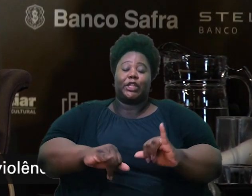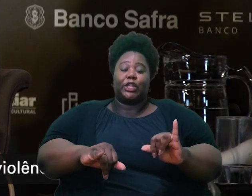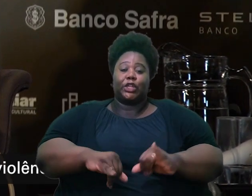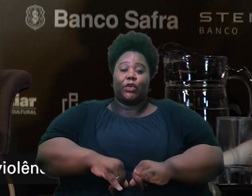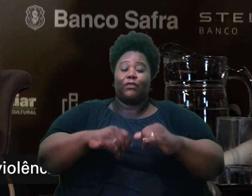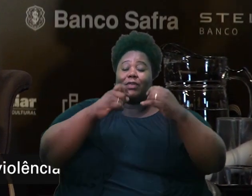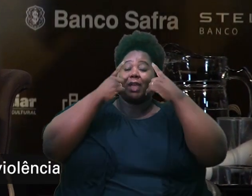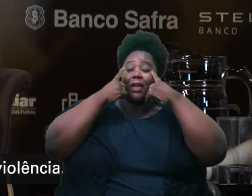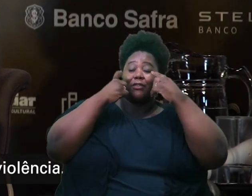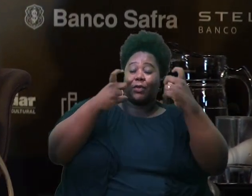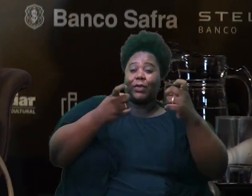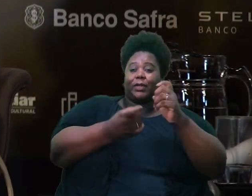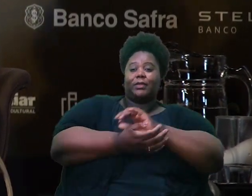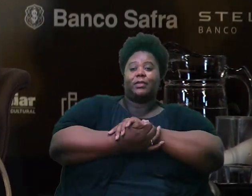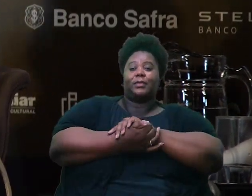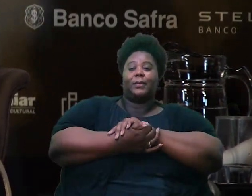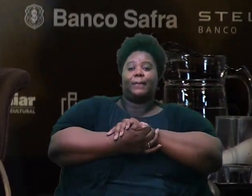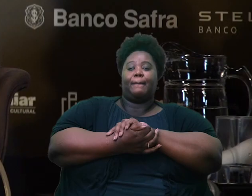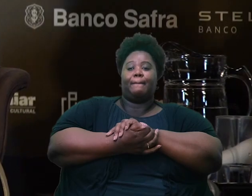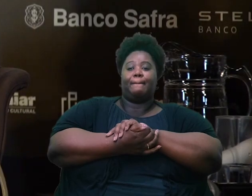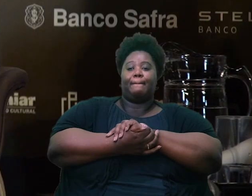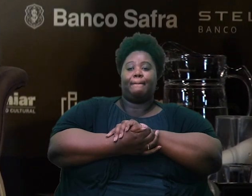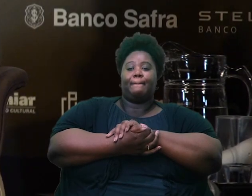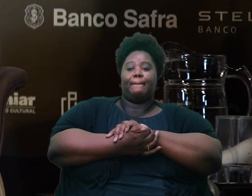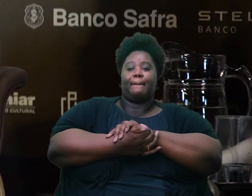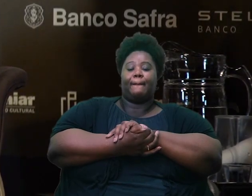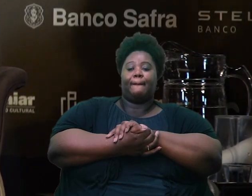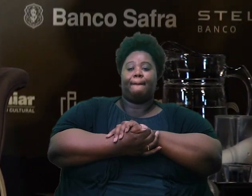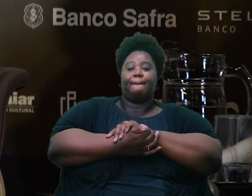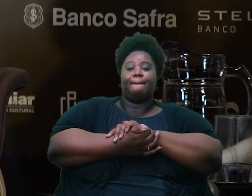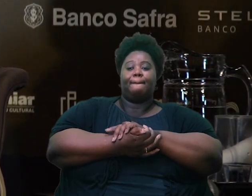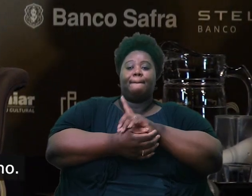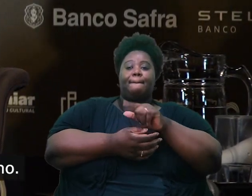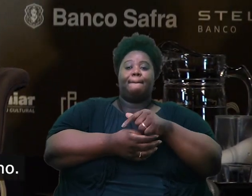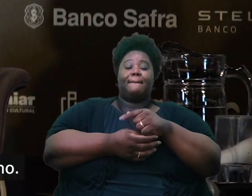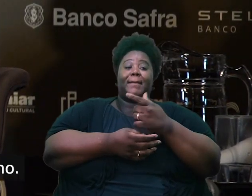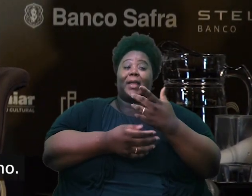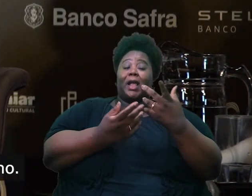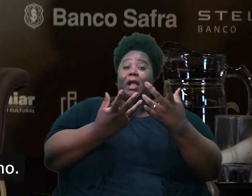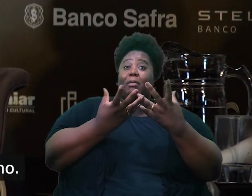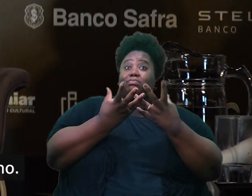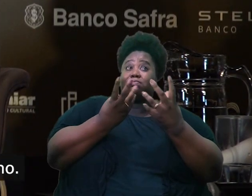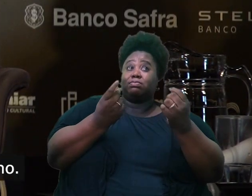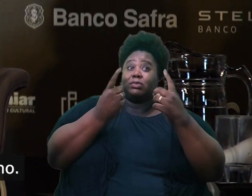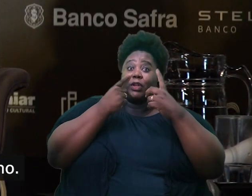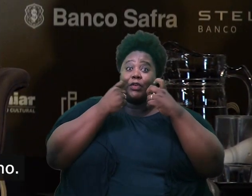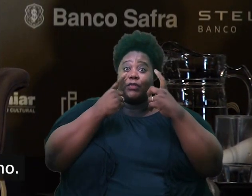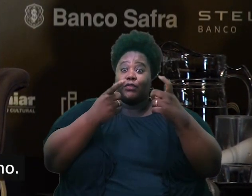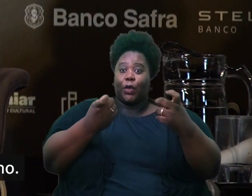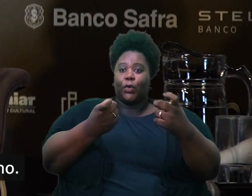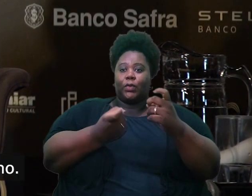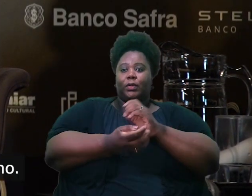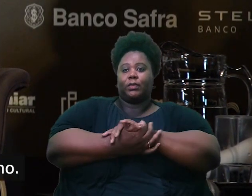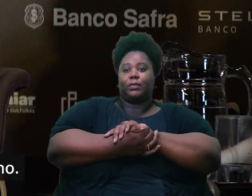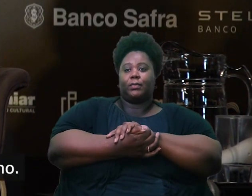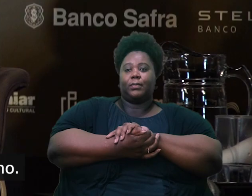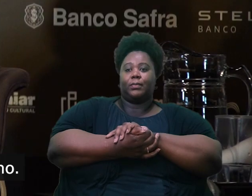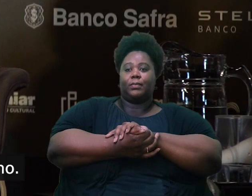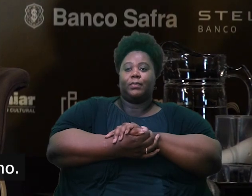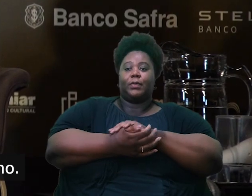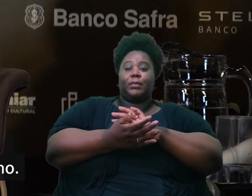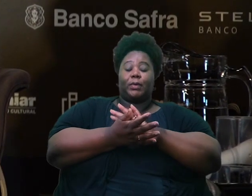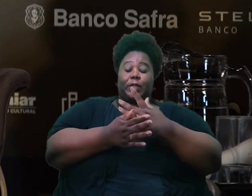a violência, e é extraordinária a violência e a crueldade do